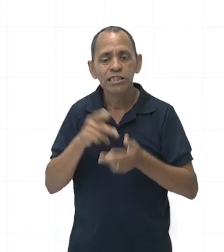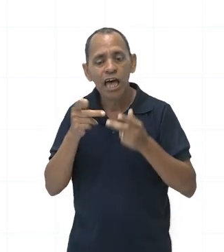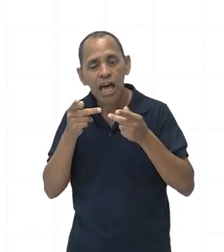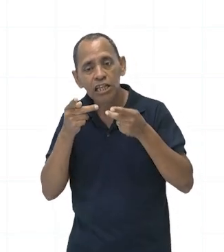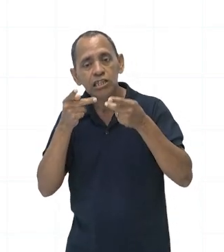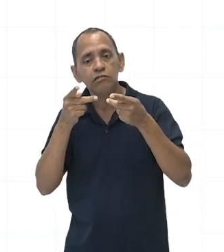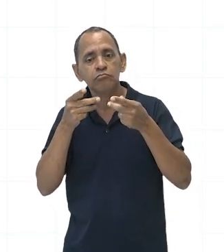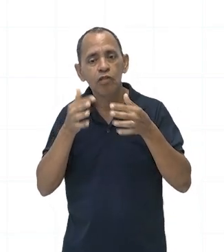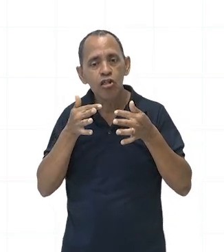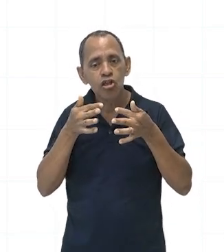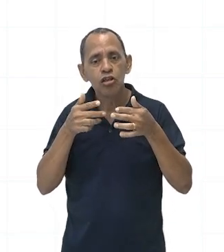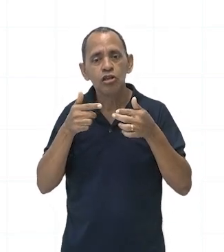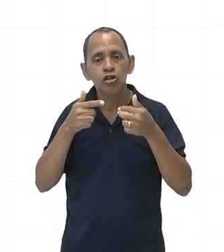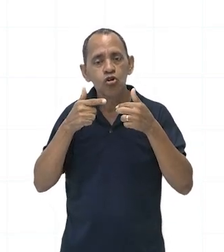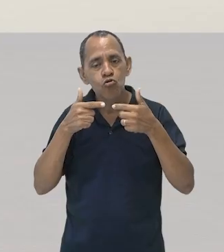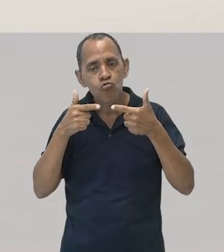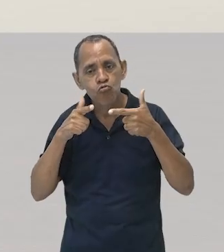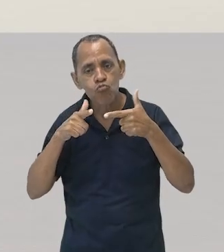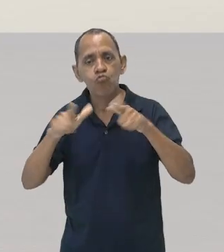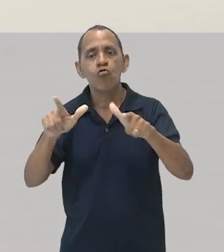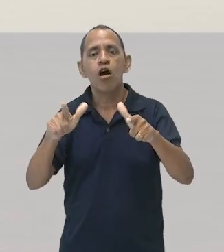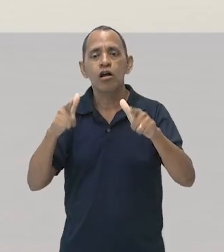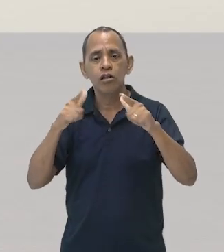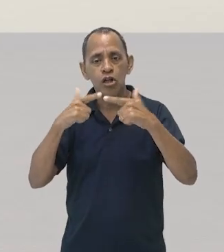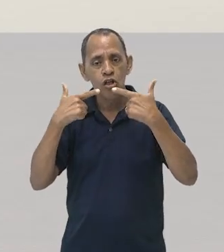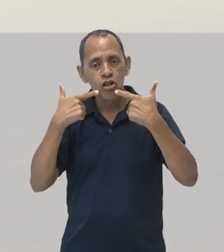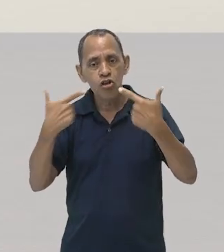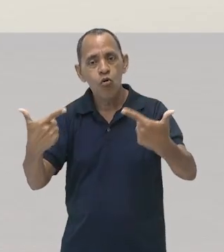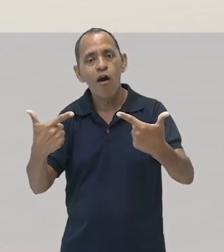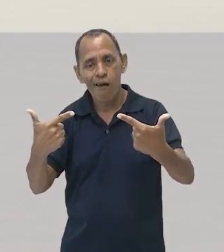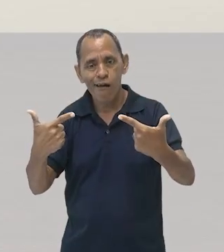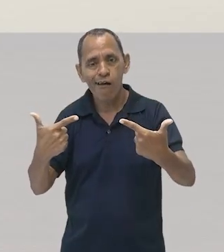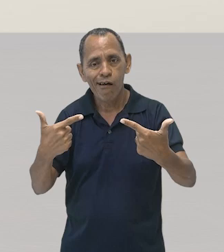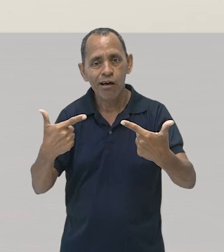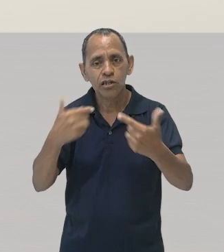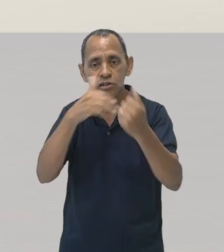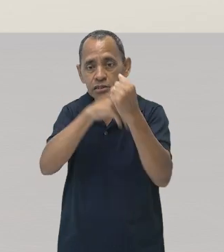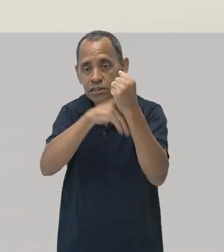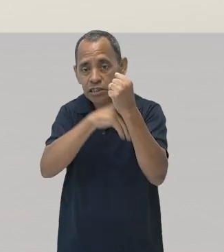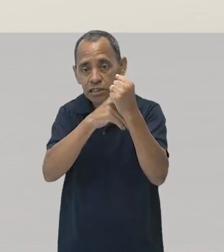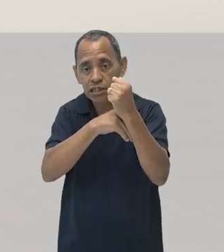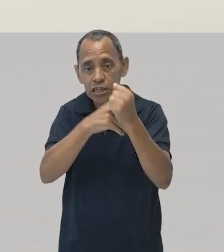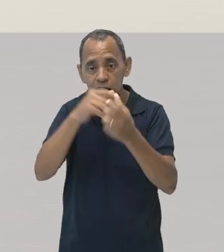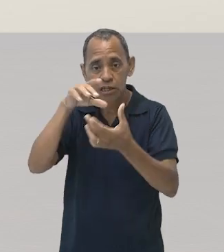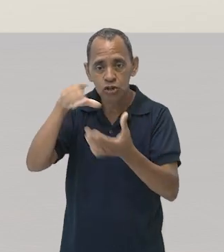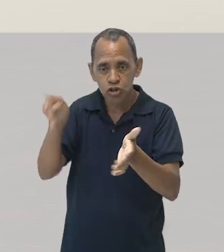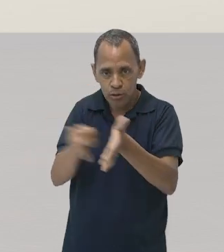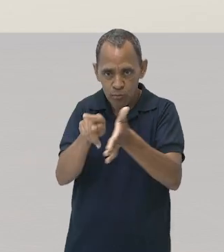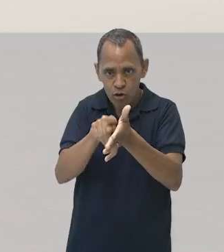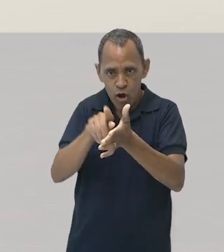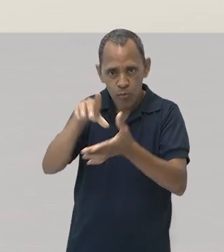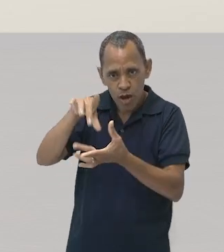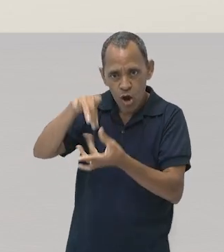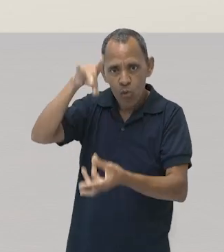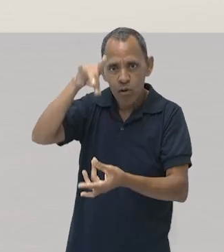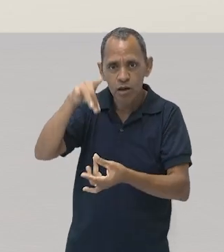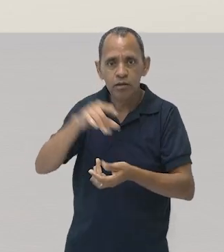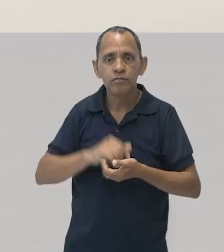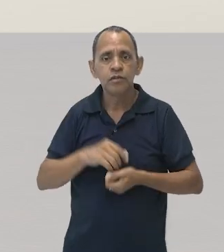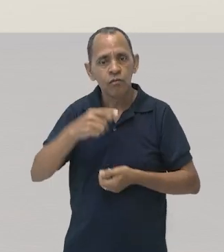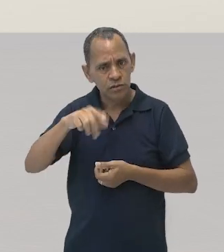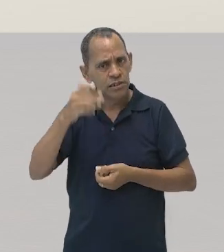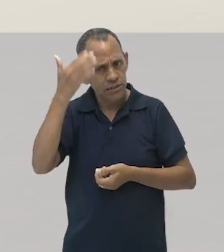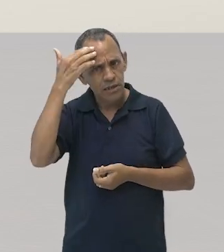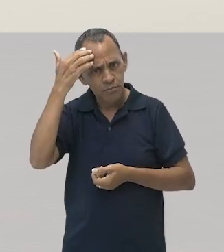alma. Vocês sabiam que o nosso corpo, ele foi feito para dança? É isso mesmo. A gente só tem que